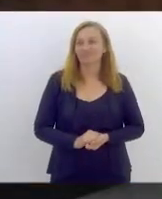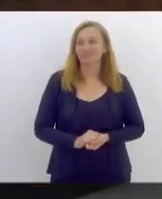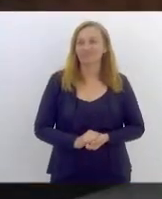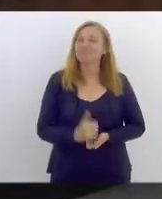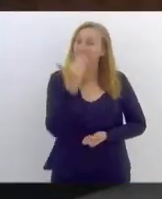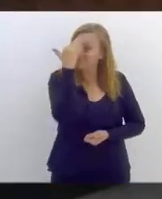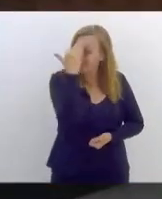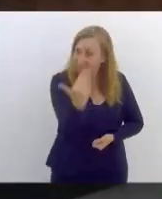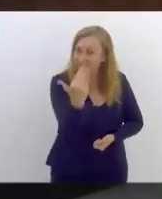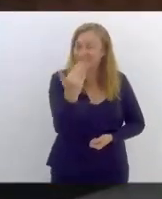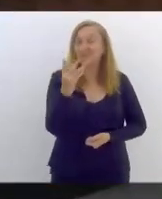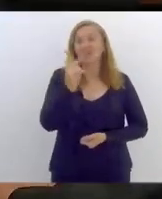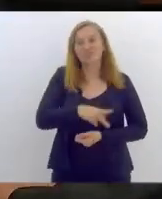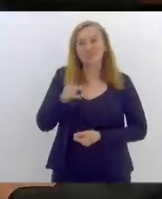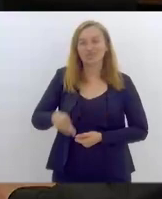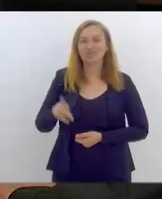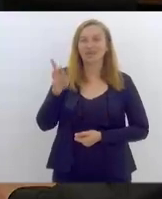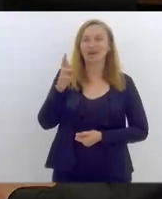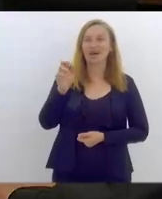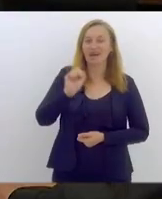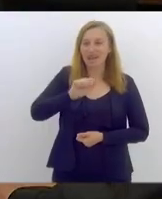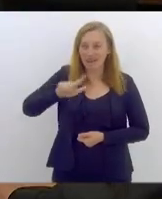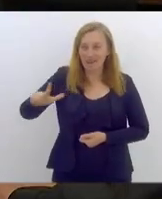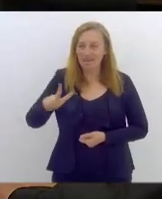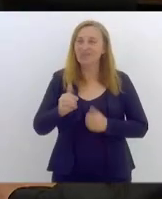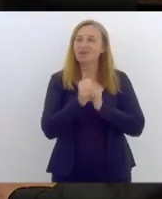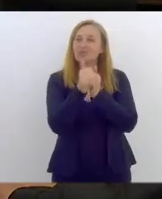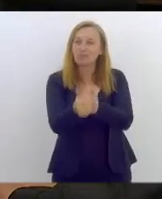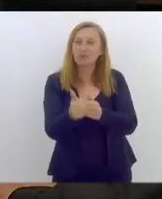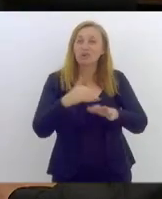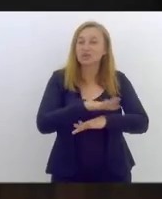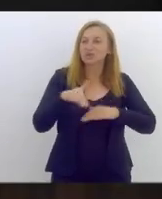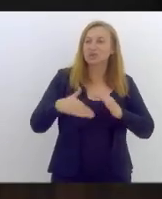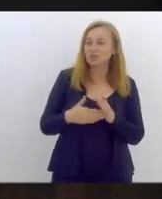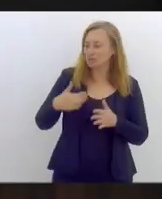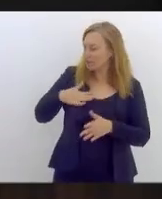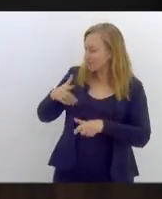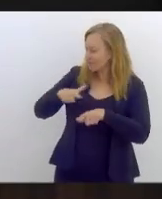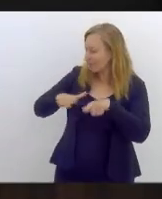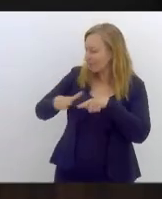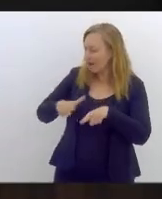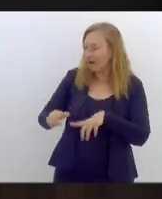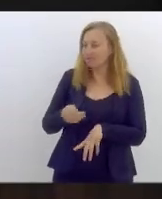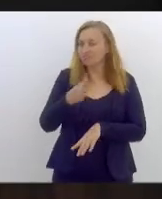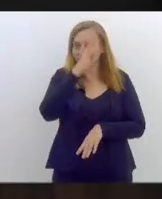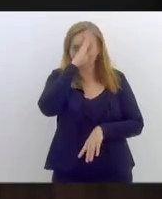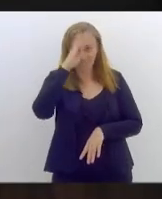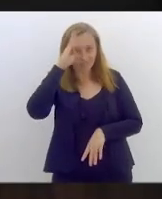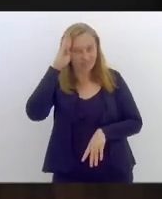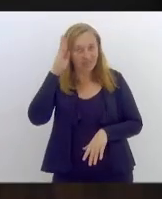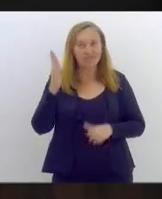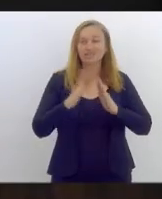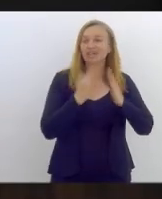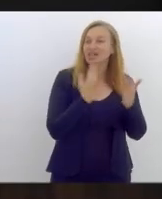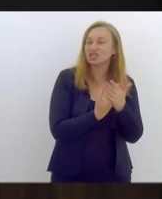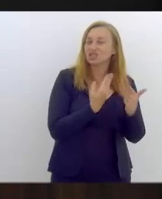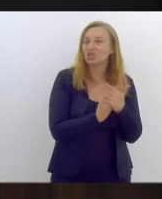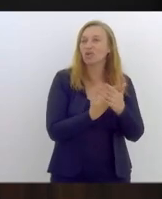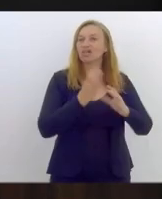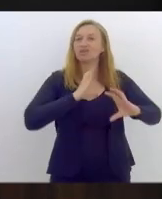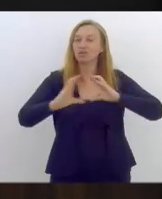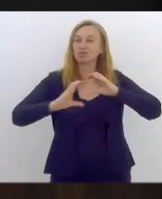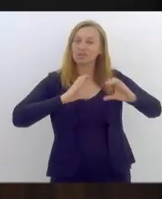Muito obrigada, professora Raquel Paiva, que acompanhou toda a minha trajetória acadêmica na Escola de Comunicação da